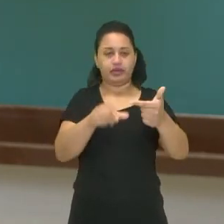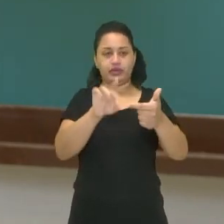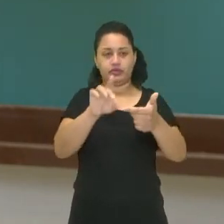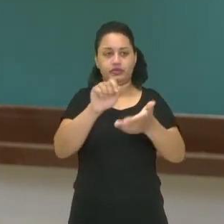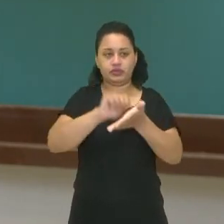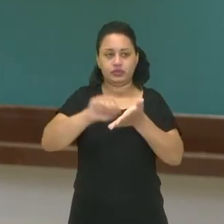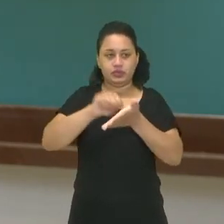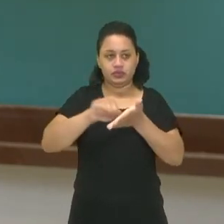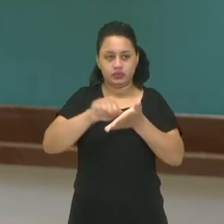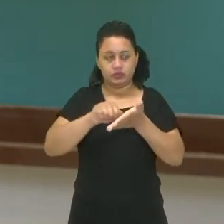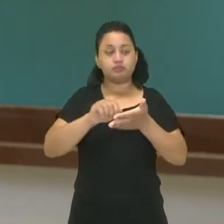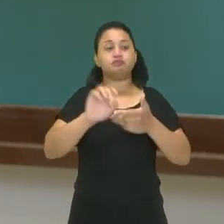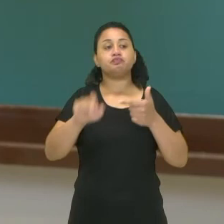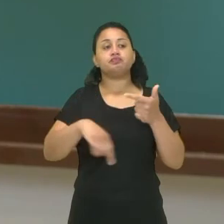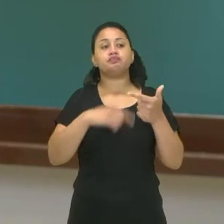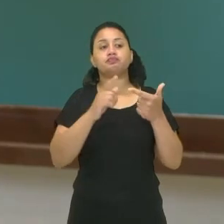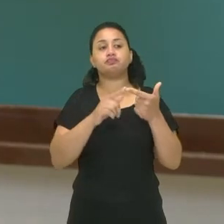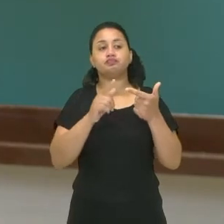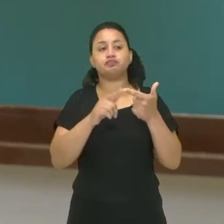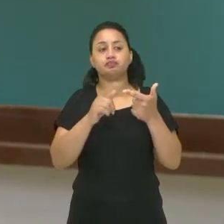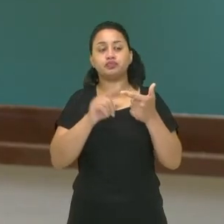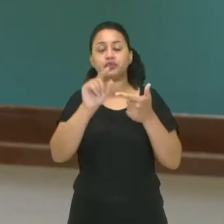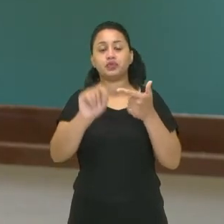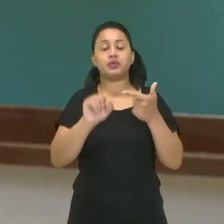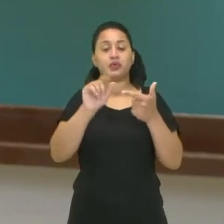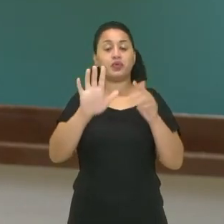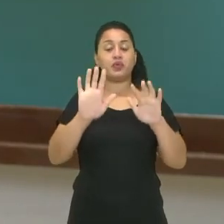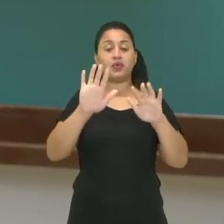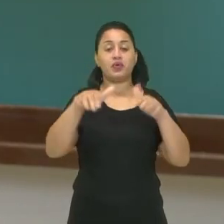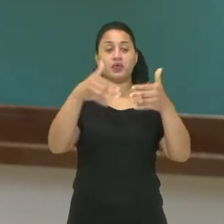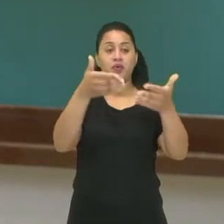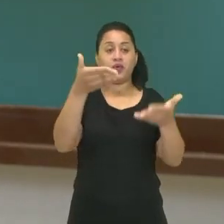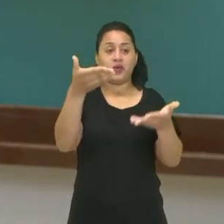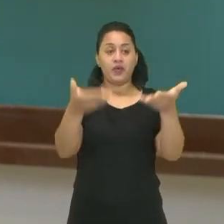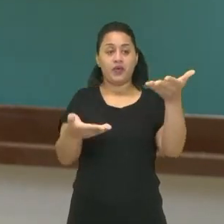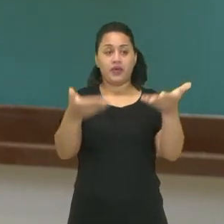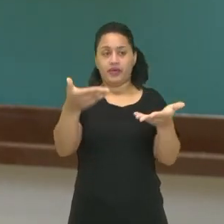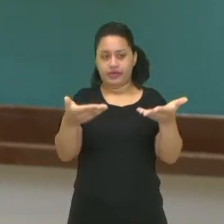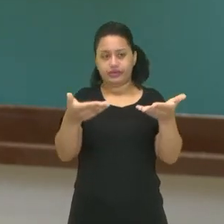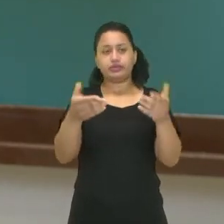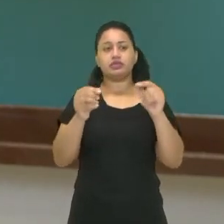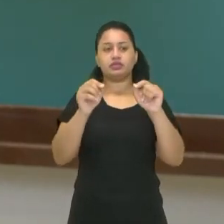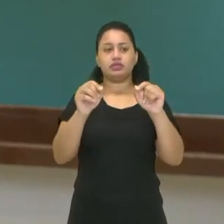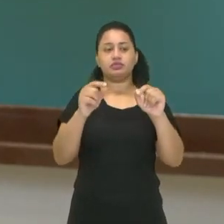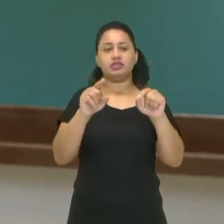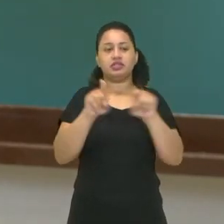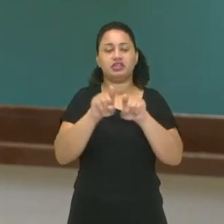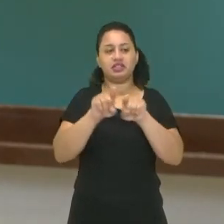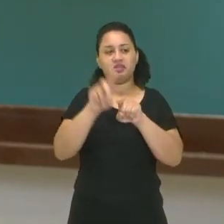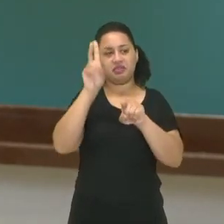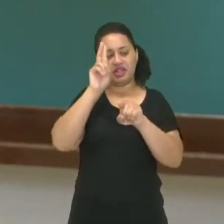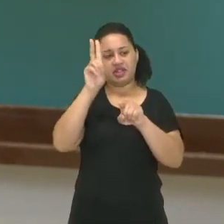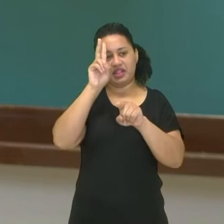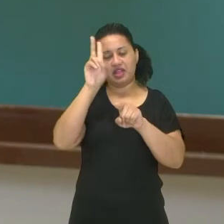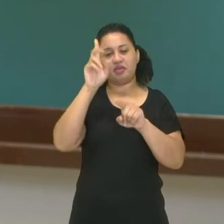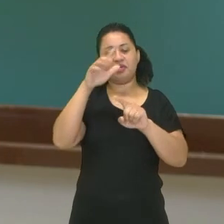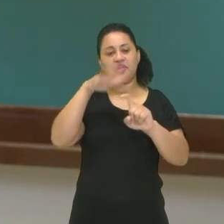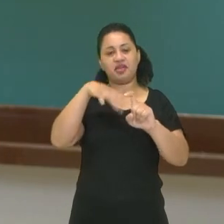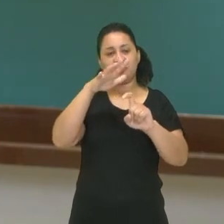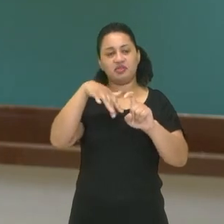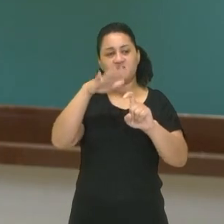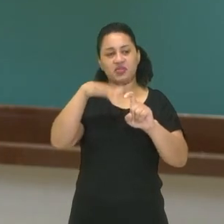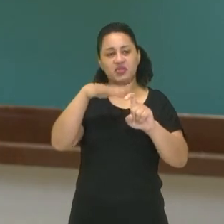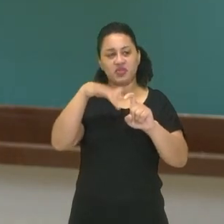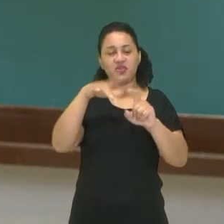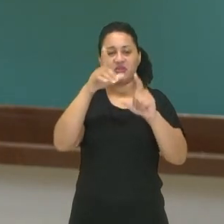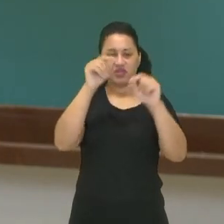verso perfeito. Número 2, o culto ao equilíbrio clássico, referências à mitologia greca-latina, e eu percebo